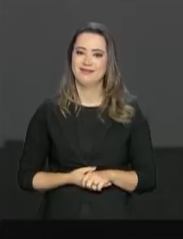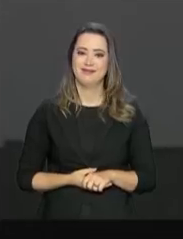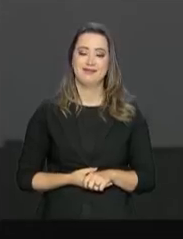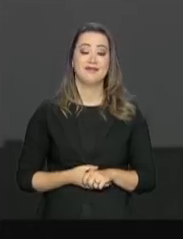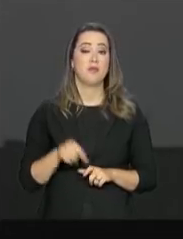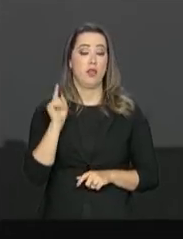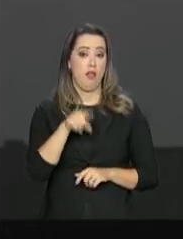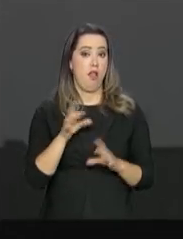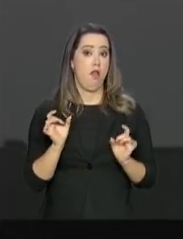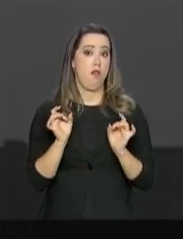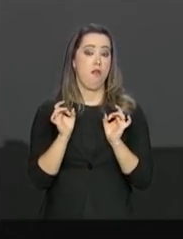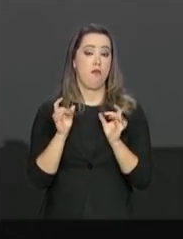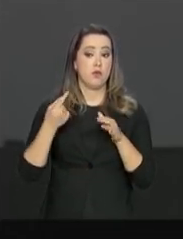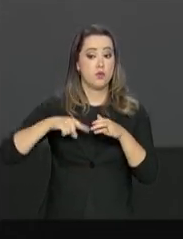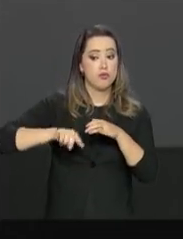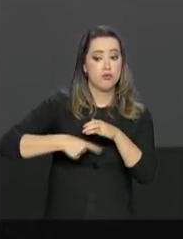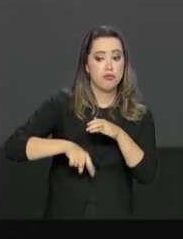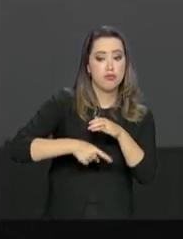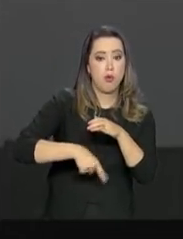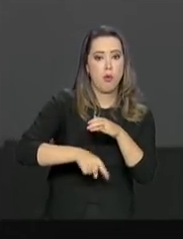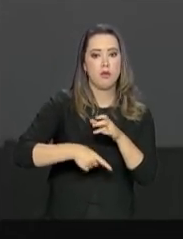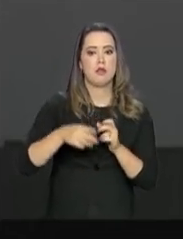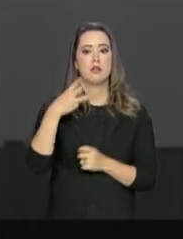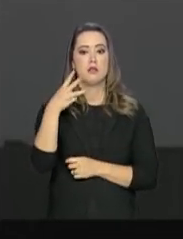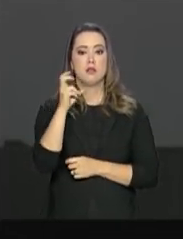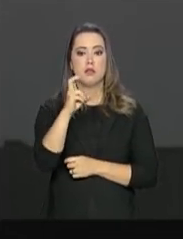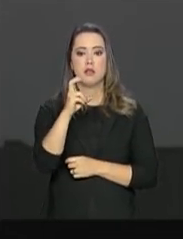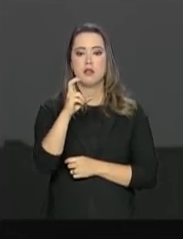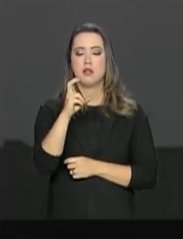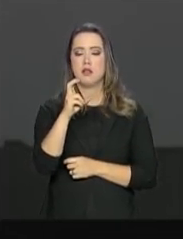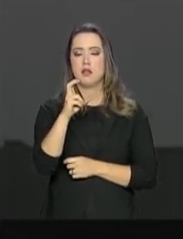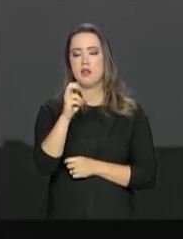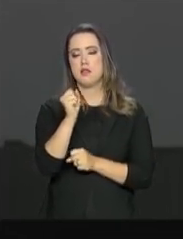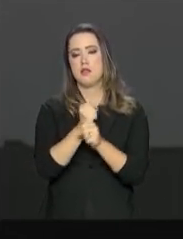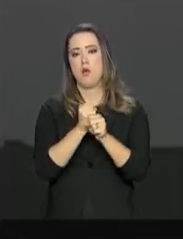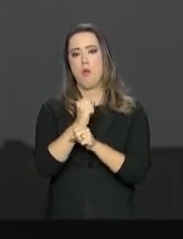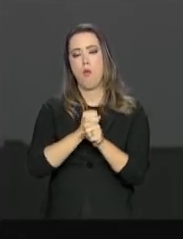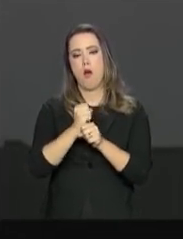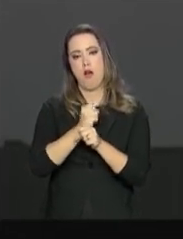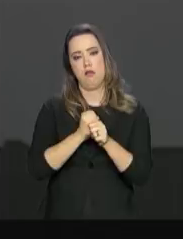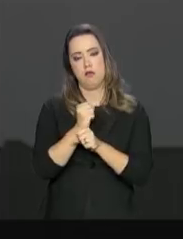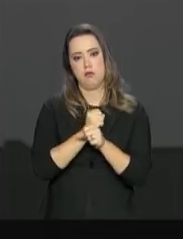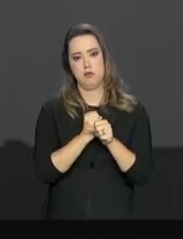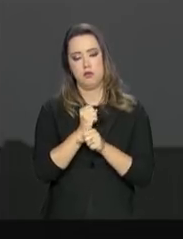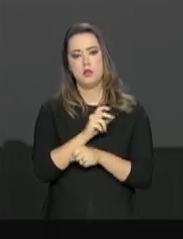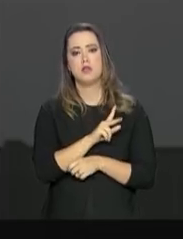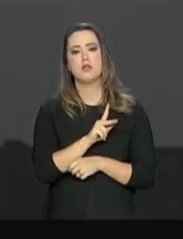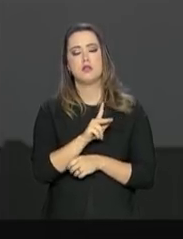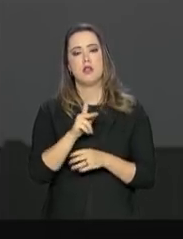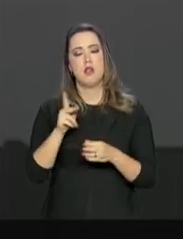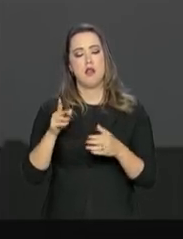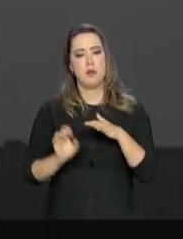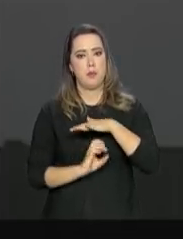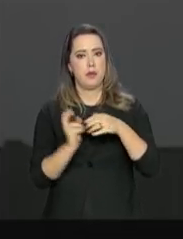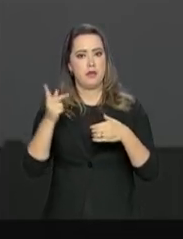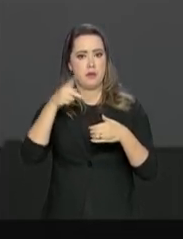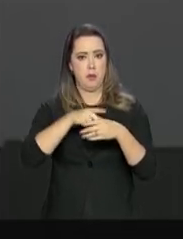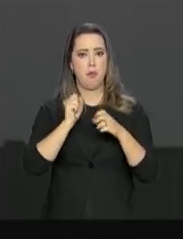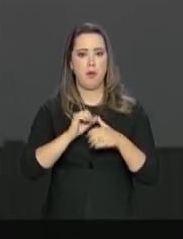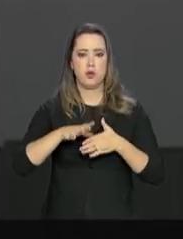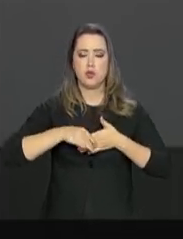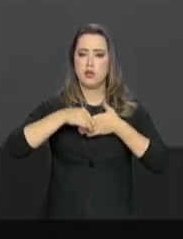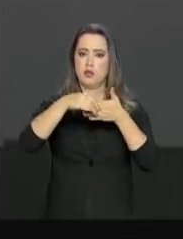vão ser explorados por 35 anos a petrobras pode liderar o consórcio ou participar dele